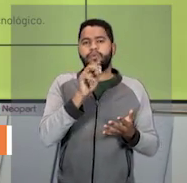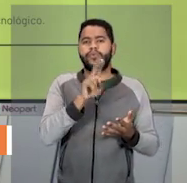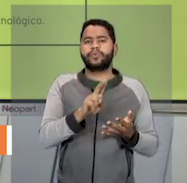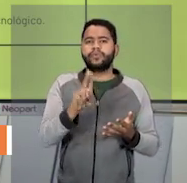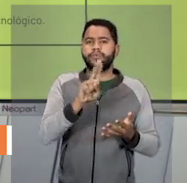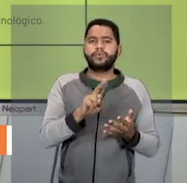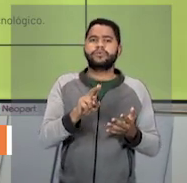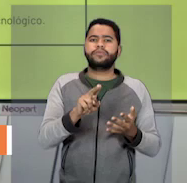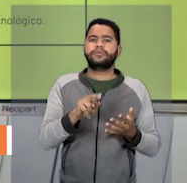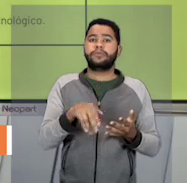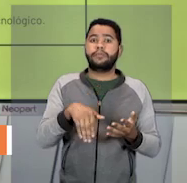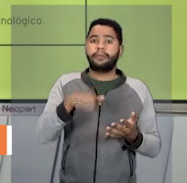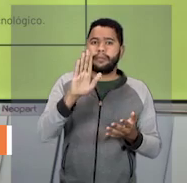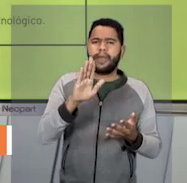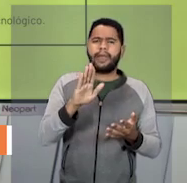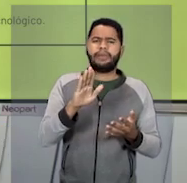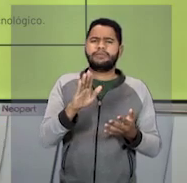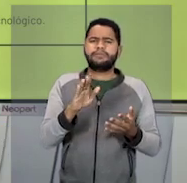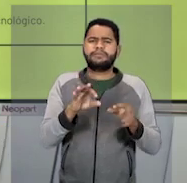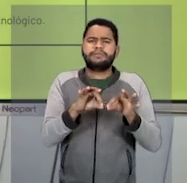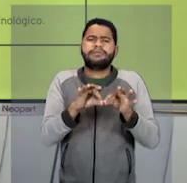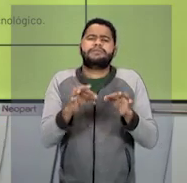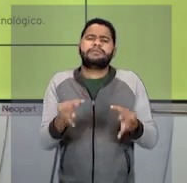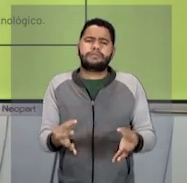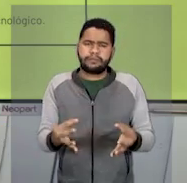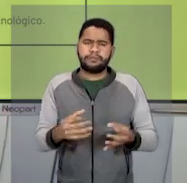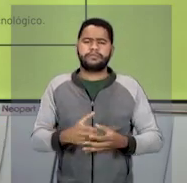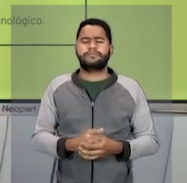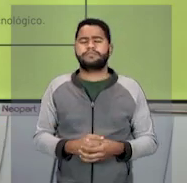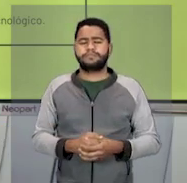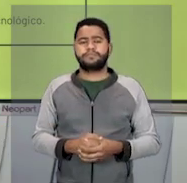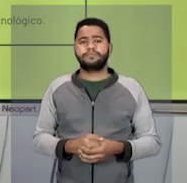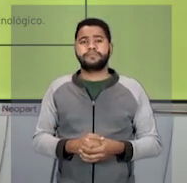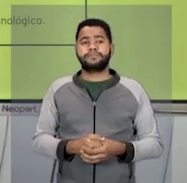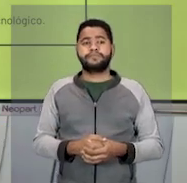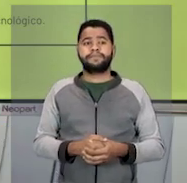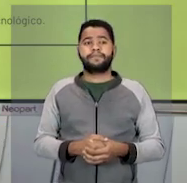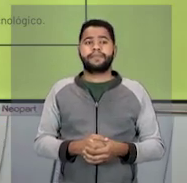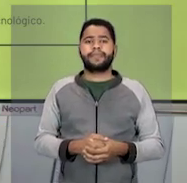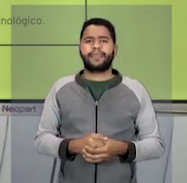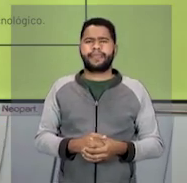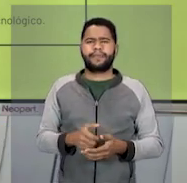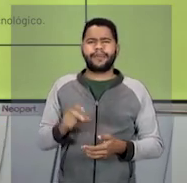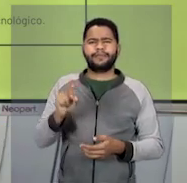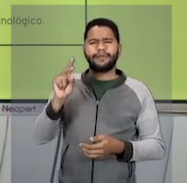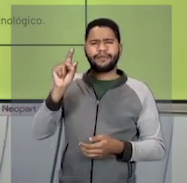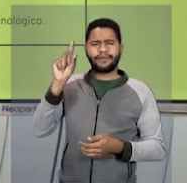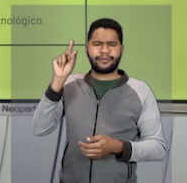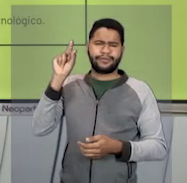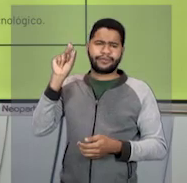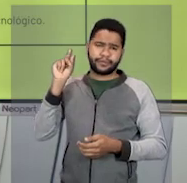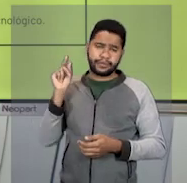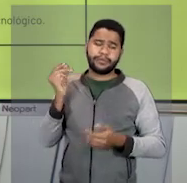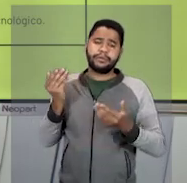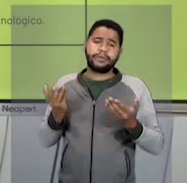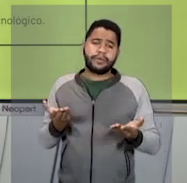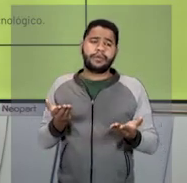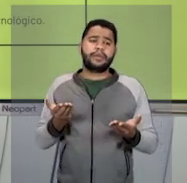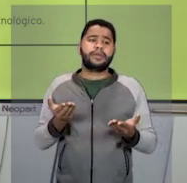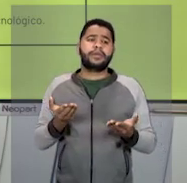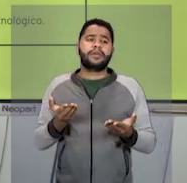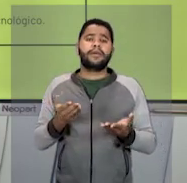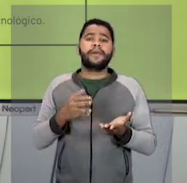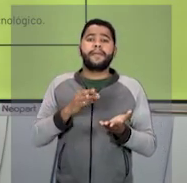utiliza-se de matéria mais rudimentar, vamos dizer assim, ou seja, mais arcaica, ok? E aí abastece